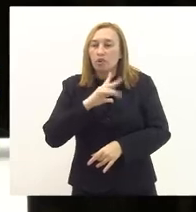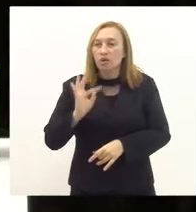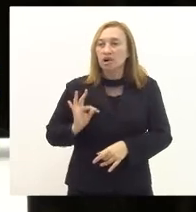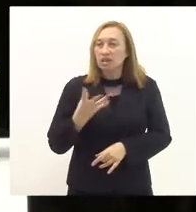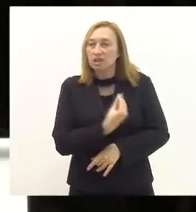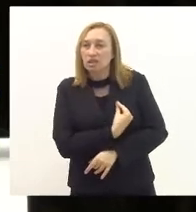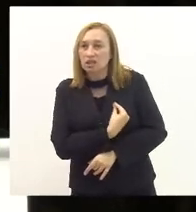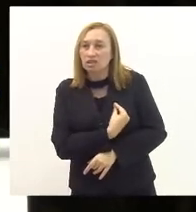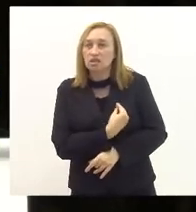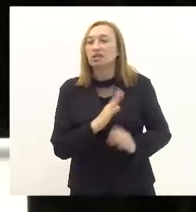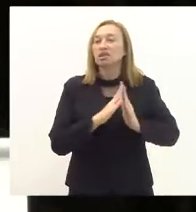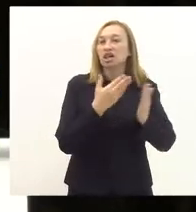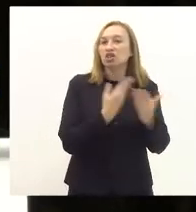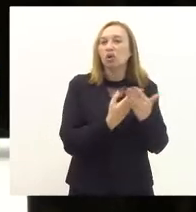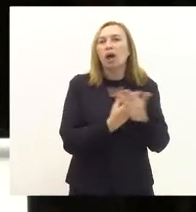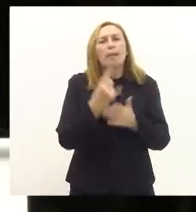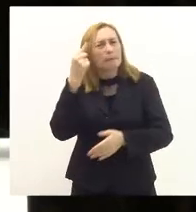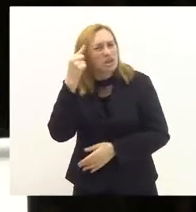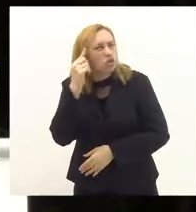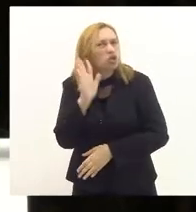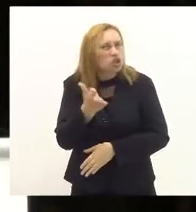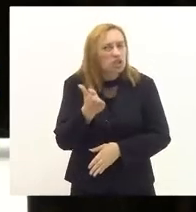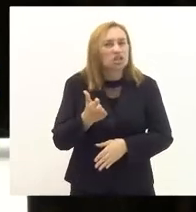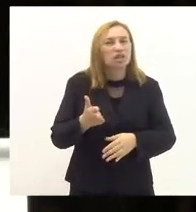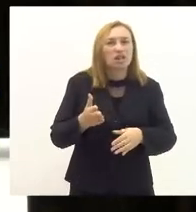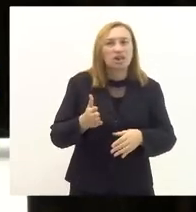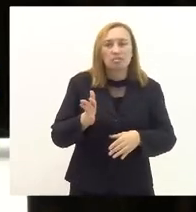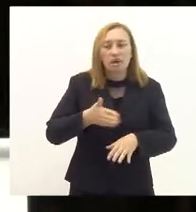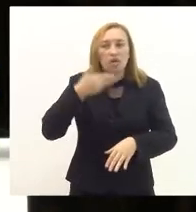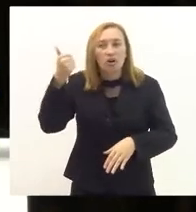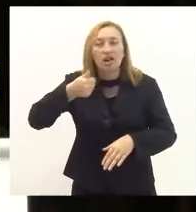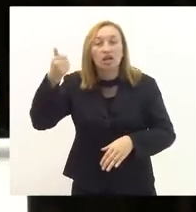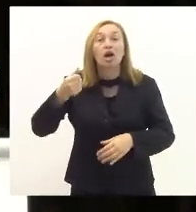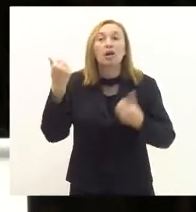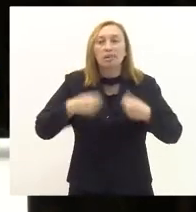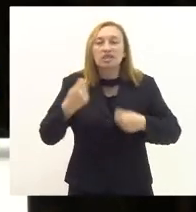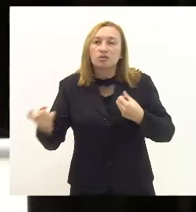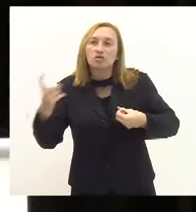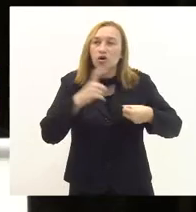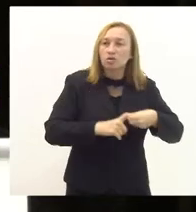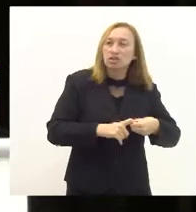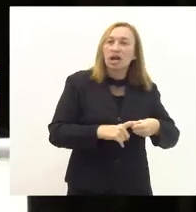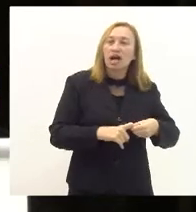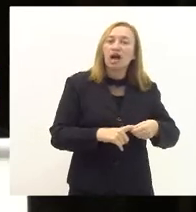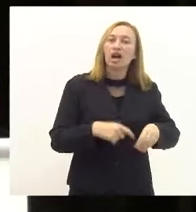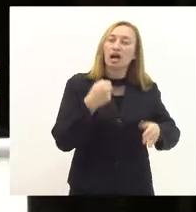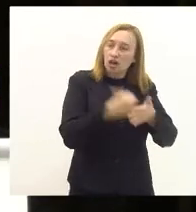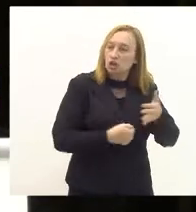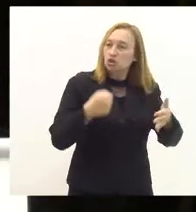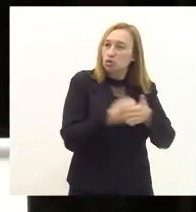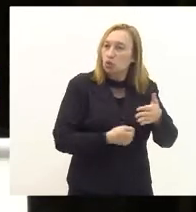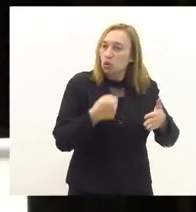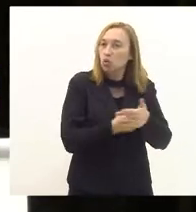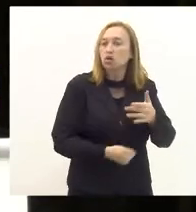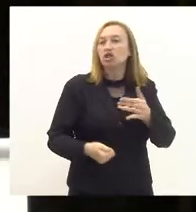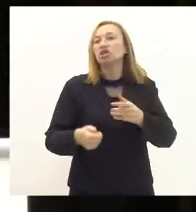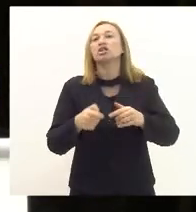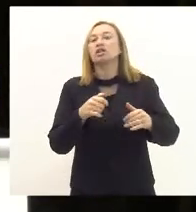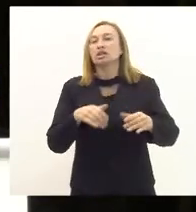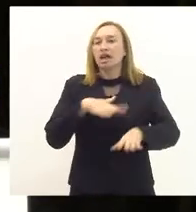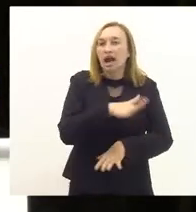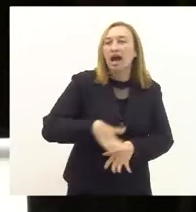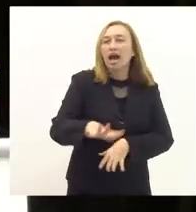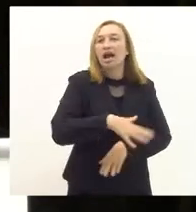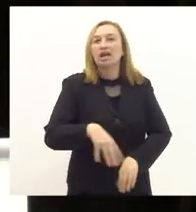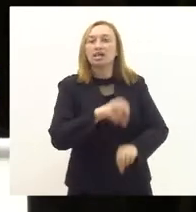escola, que a gente pensou que já estava superado. Precisamos voltar às jornadas formativas na educação.